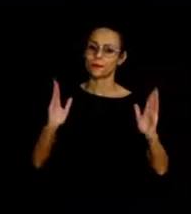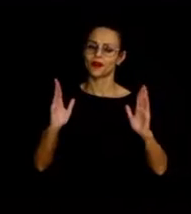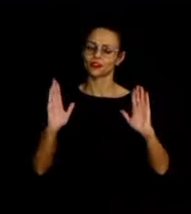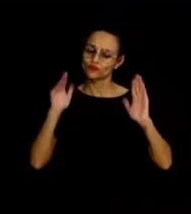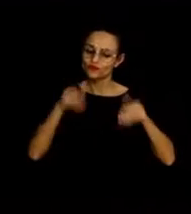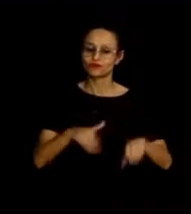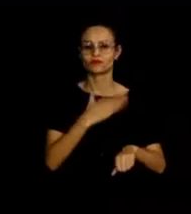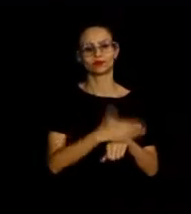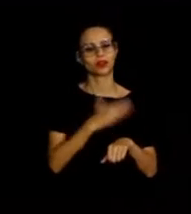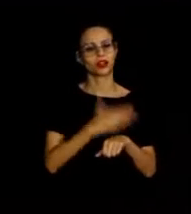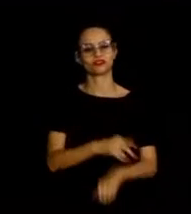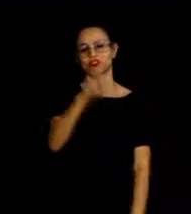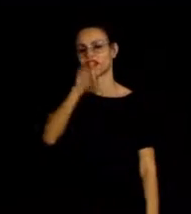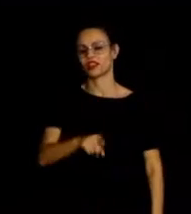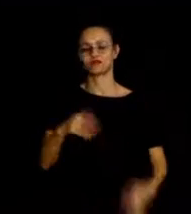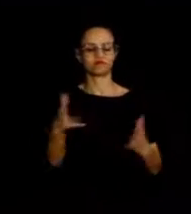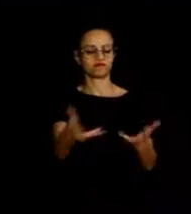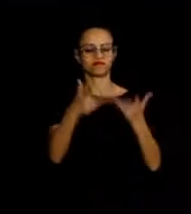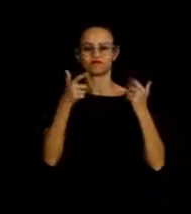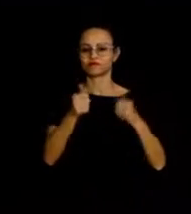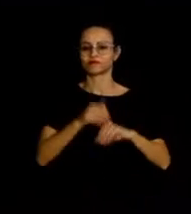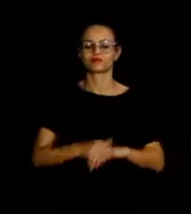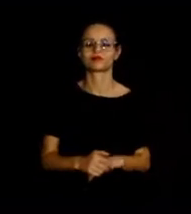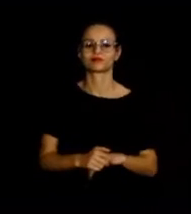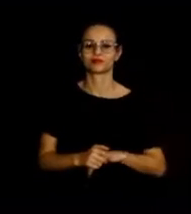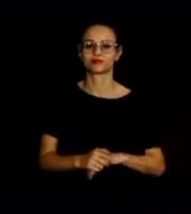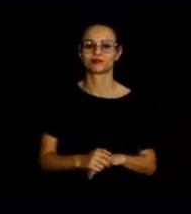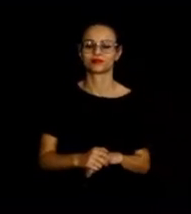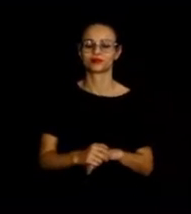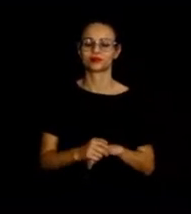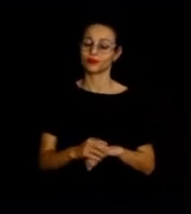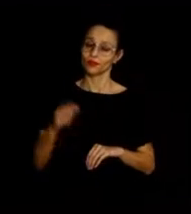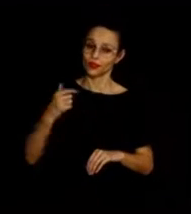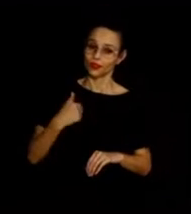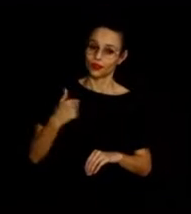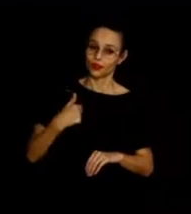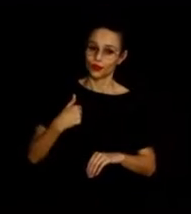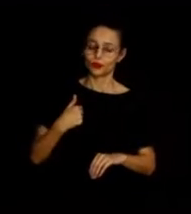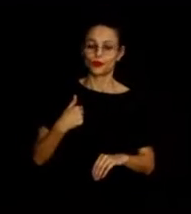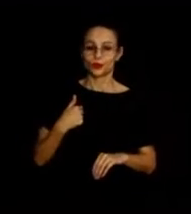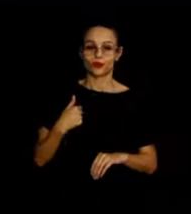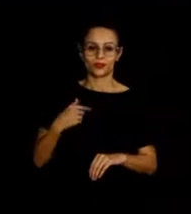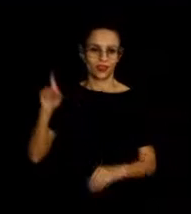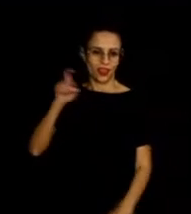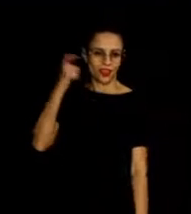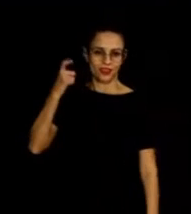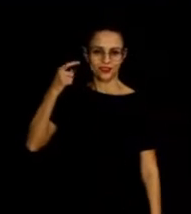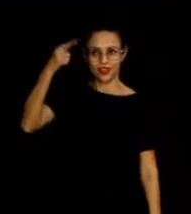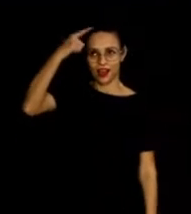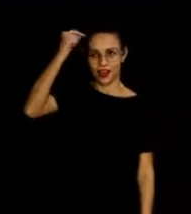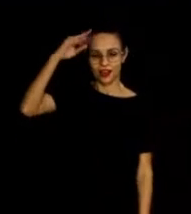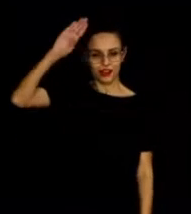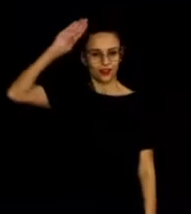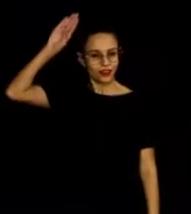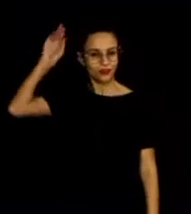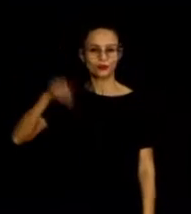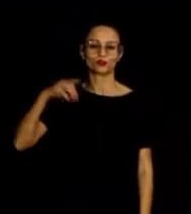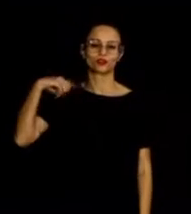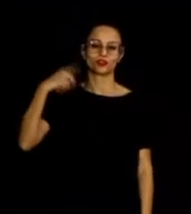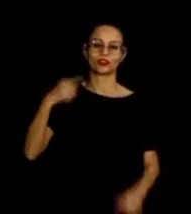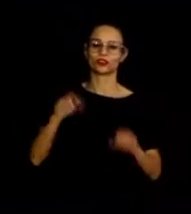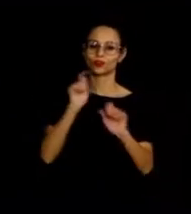É de fato extraordinário eu e inclusive quando o quando era acadêmico de direito na PUC